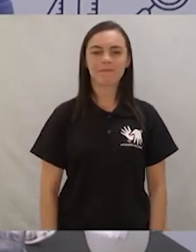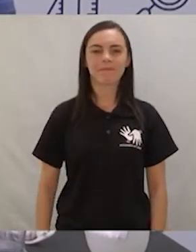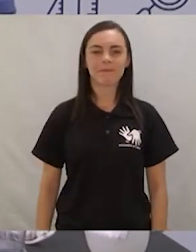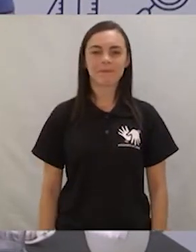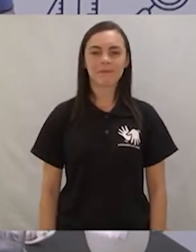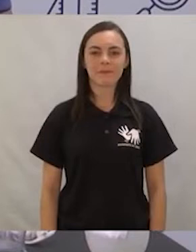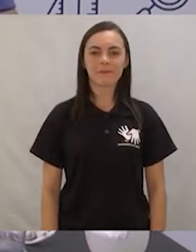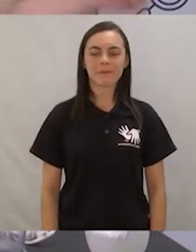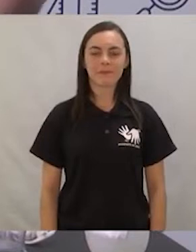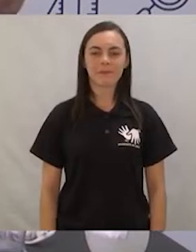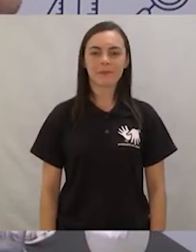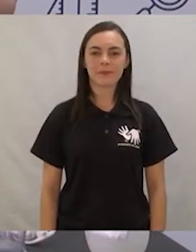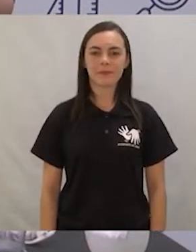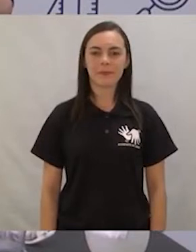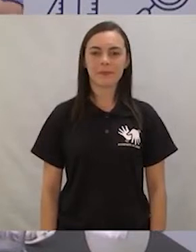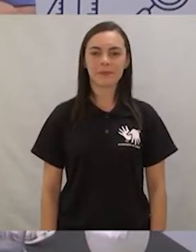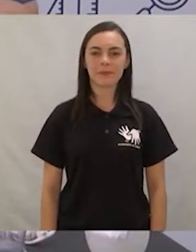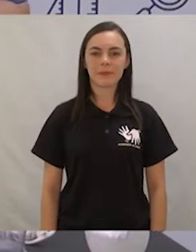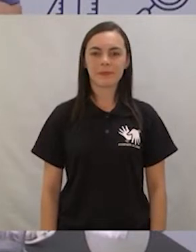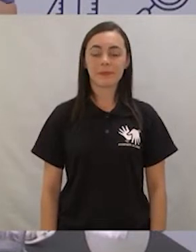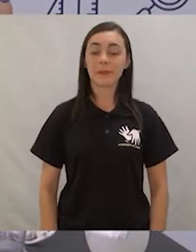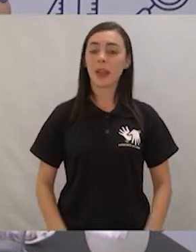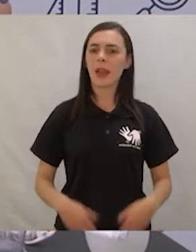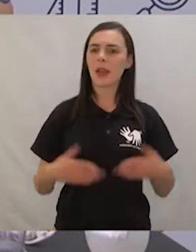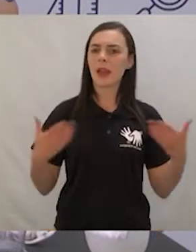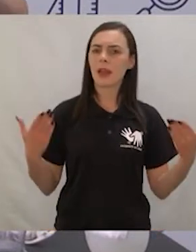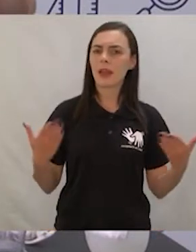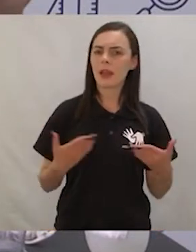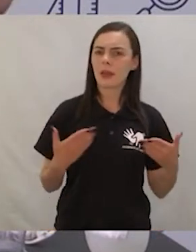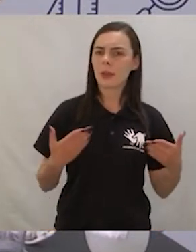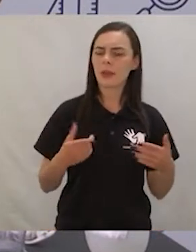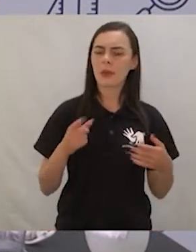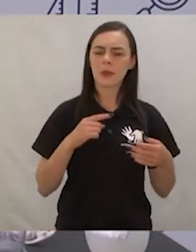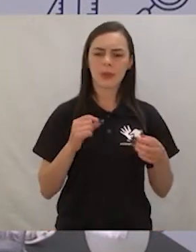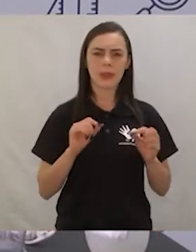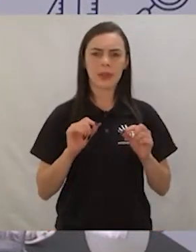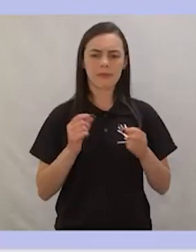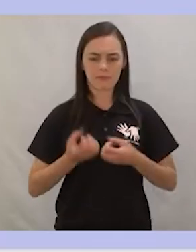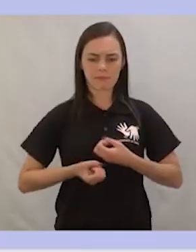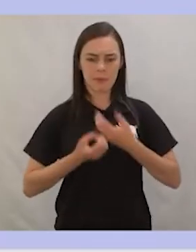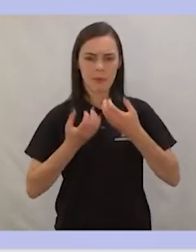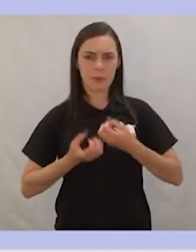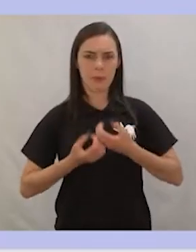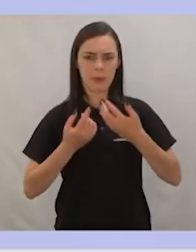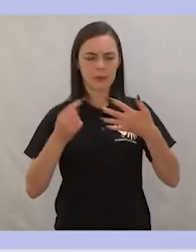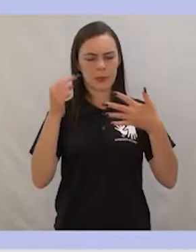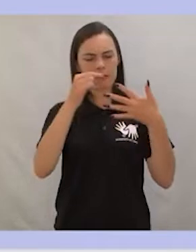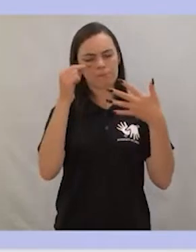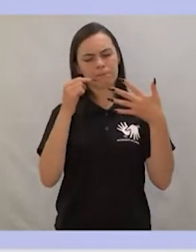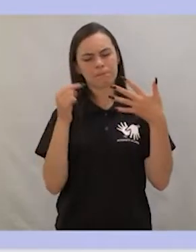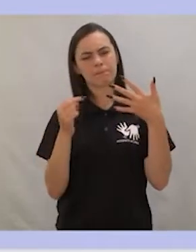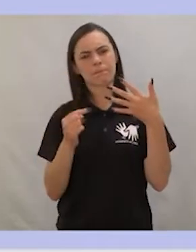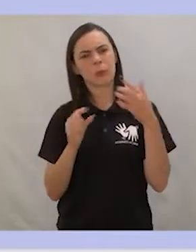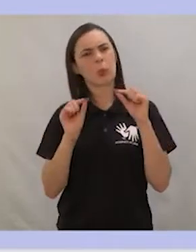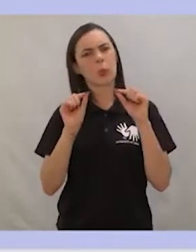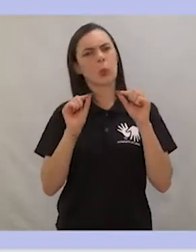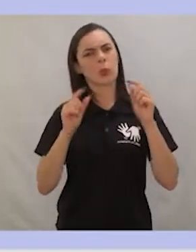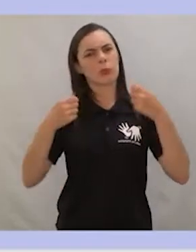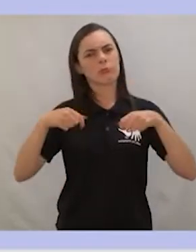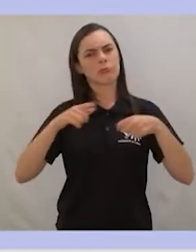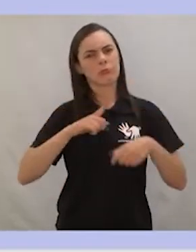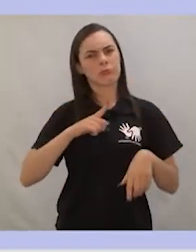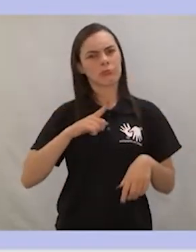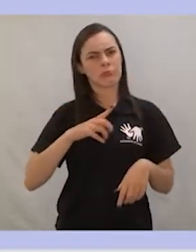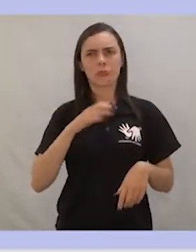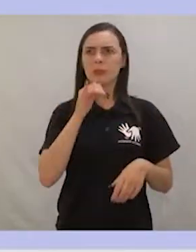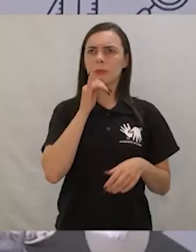à nossa aula. Agora nós vamos ver quais são alguns elementos de um poema. Então quando a gente vai escrever